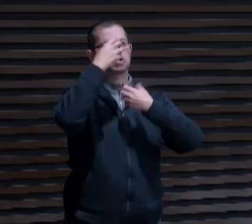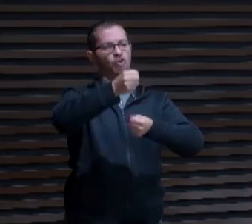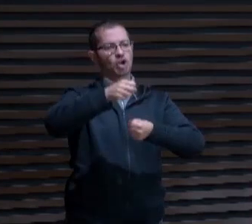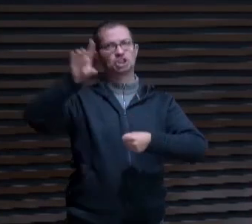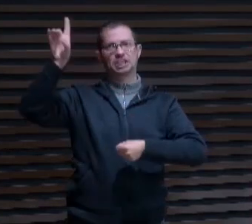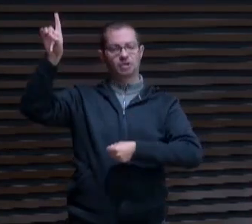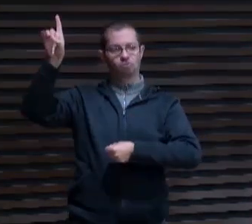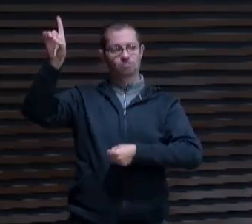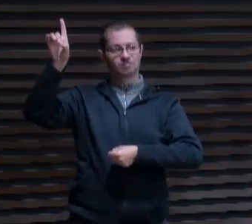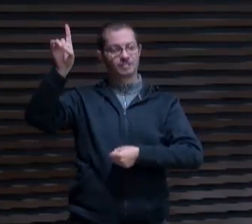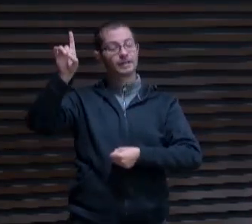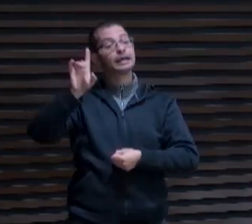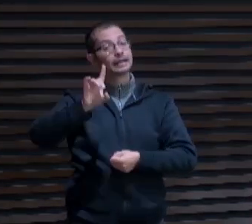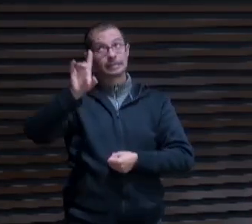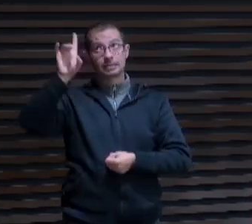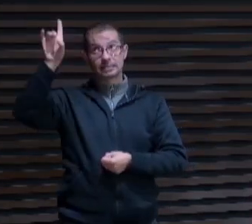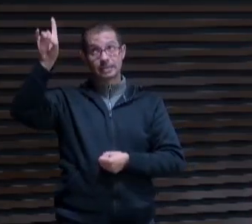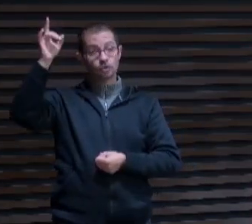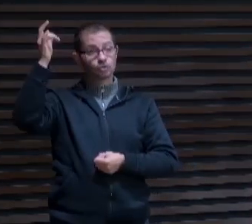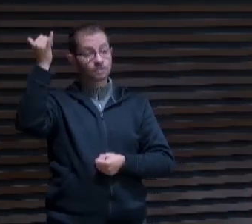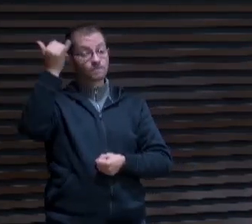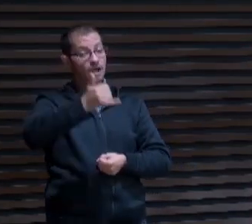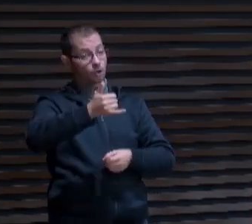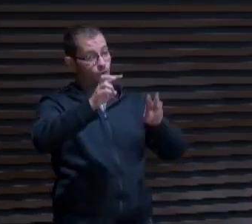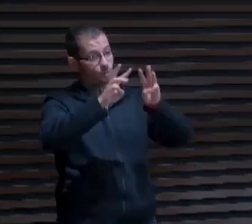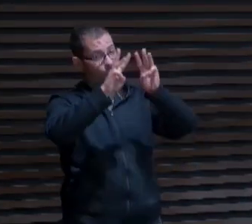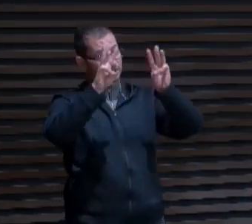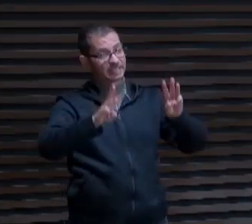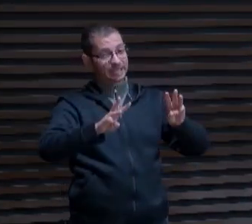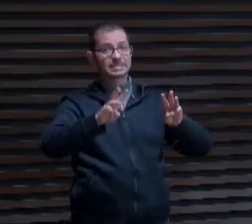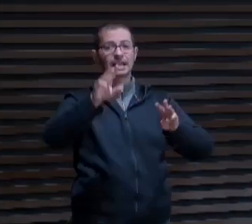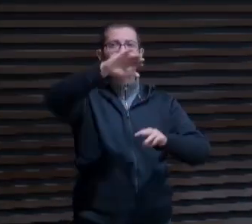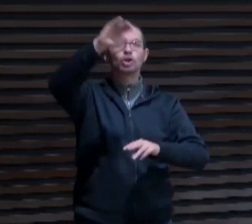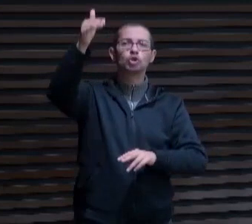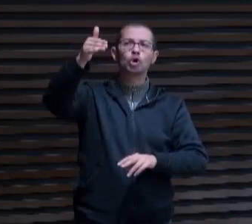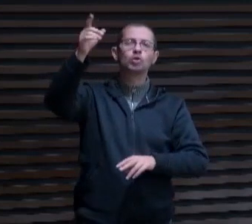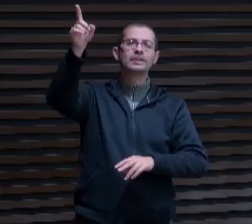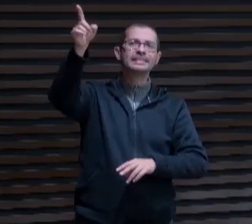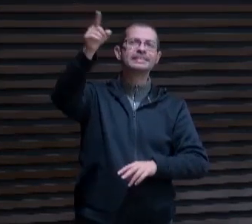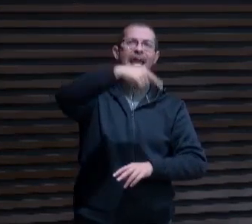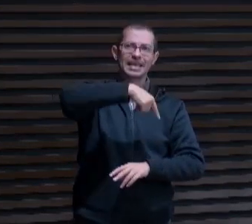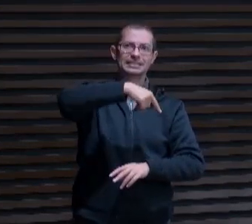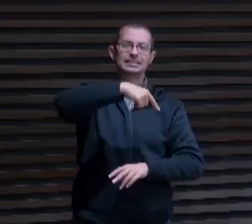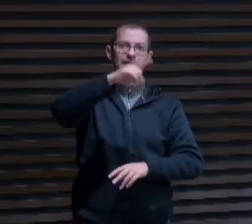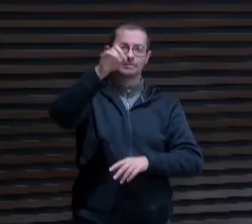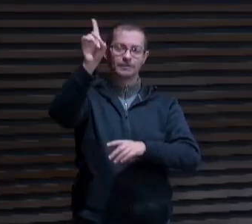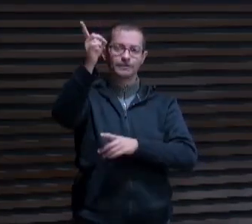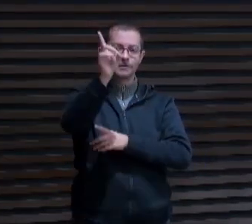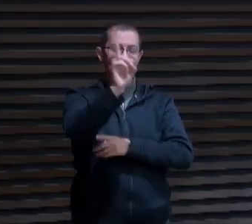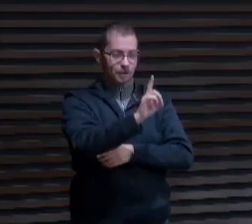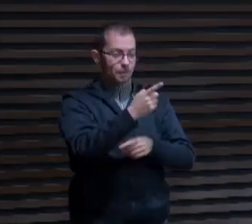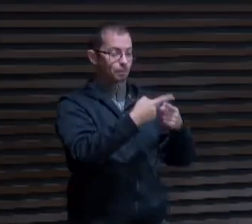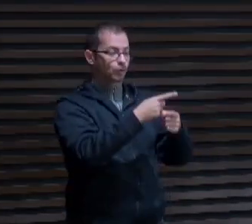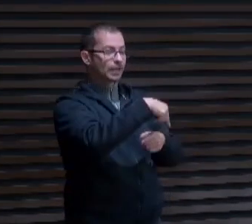Então disse o Senhor a Moisés, vai, desce, porque o teu povo que fizeste sair do Egito